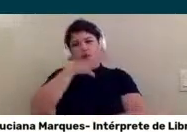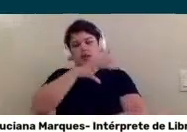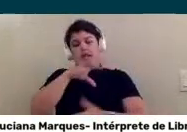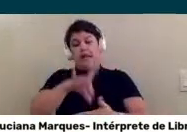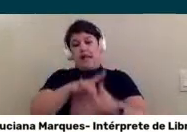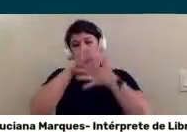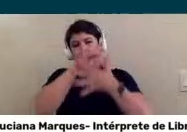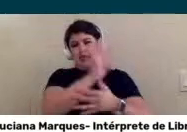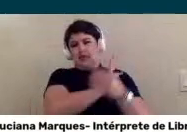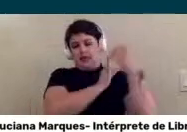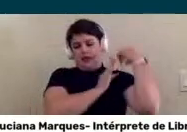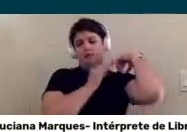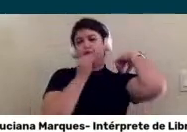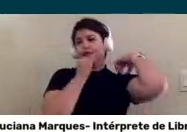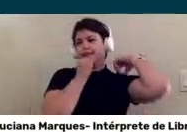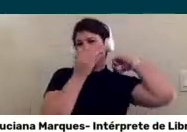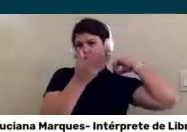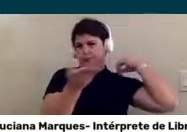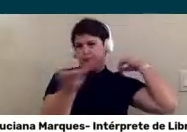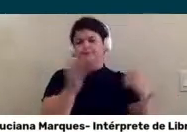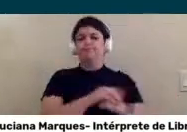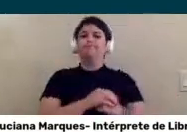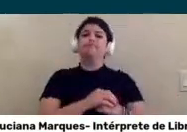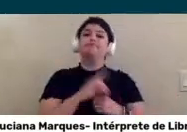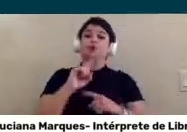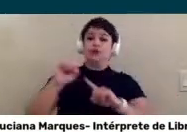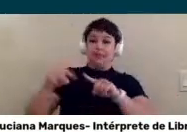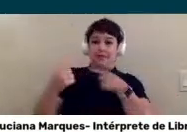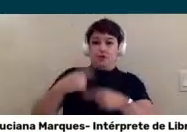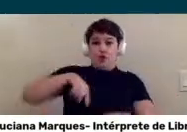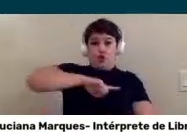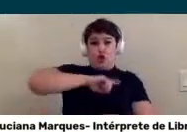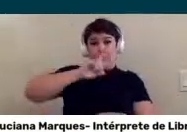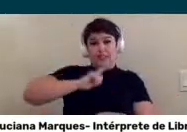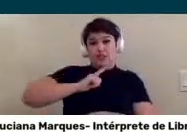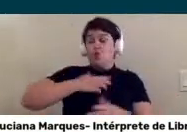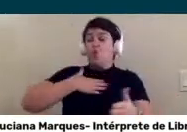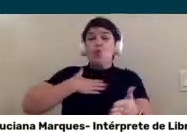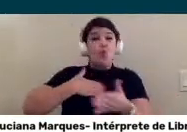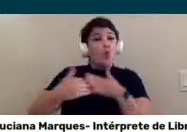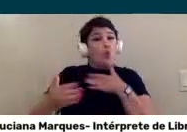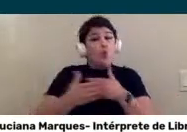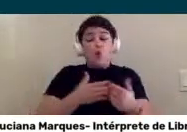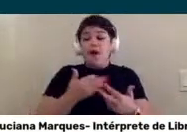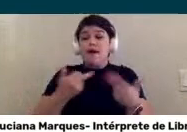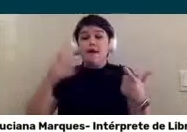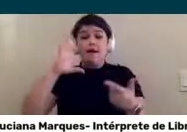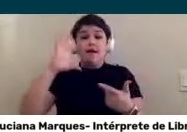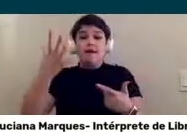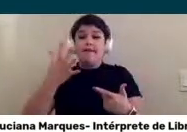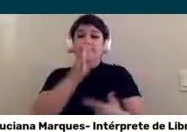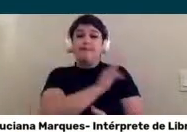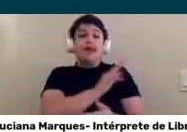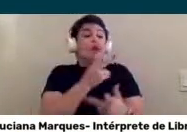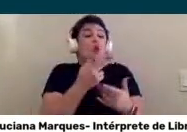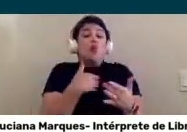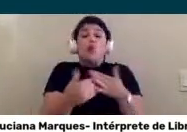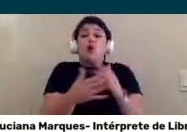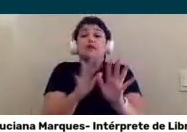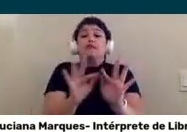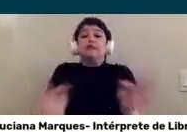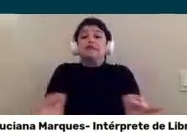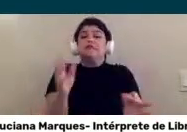exemplo, um dos grandes desafios que a gente tinha é que para qualquer decisão técnica, simples como fosse, decidir um banco de